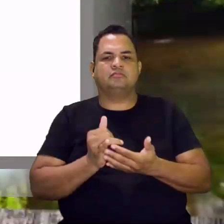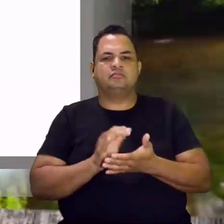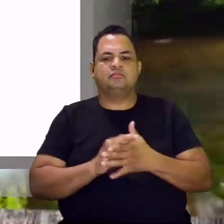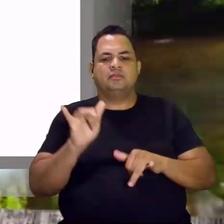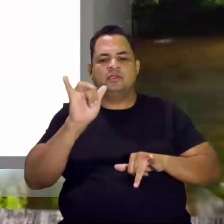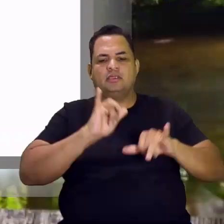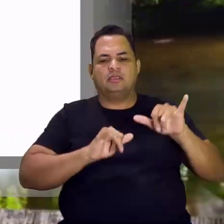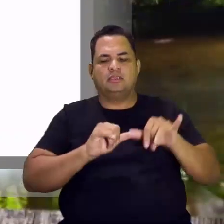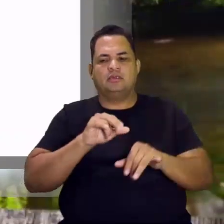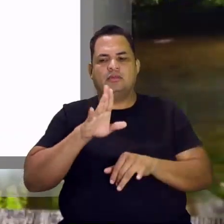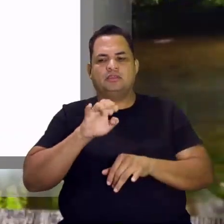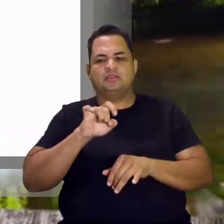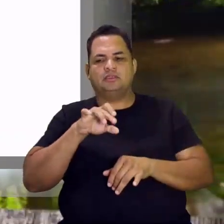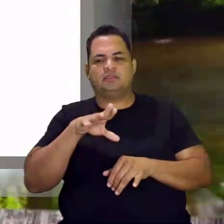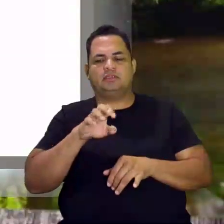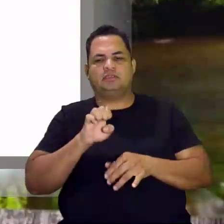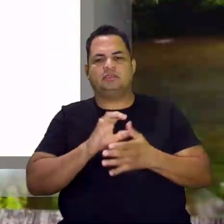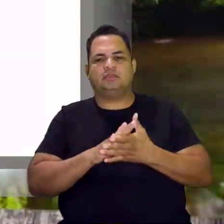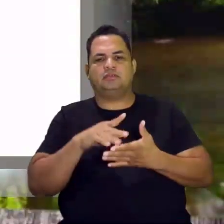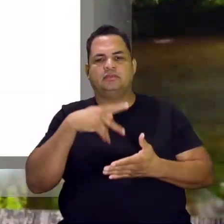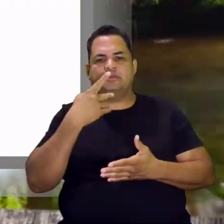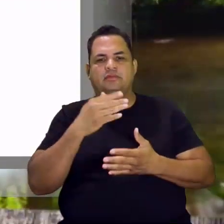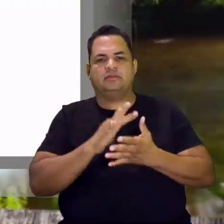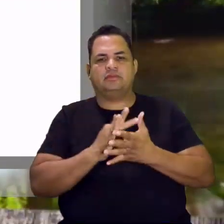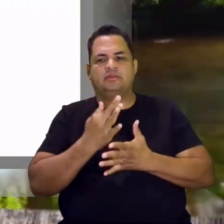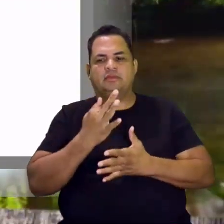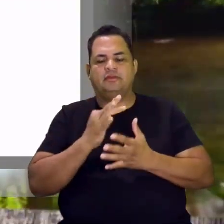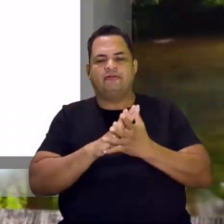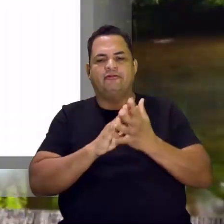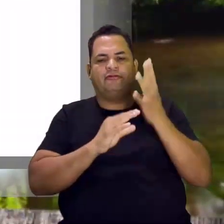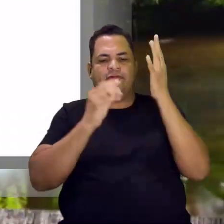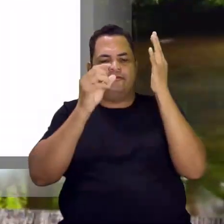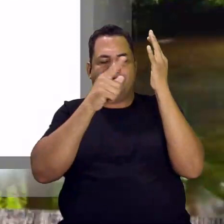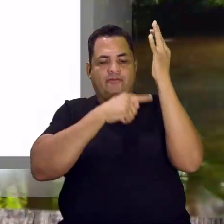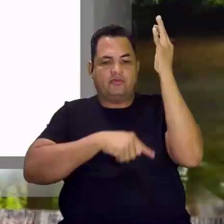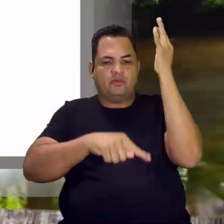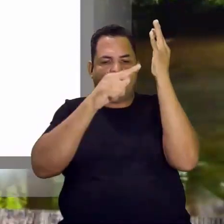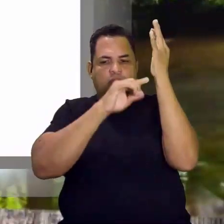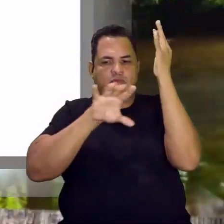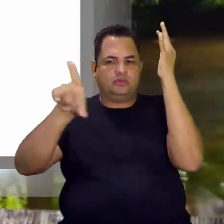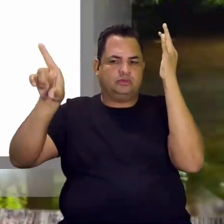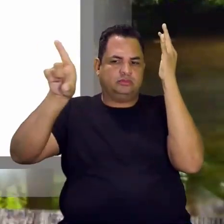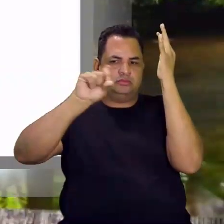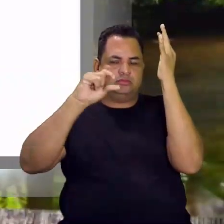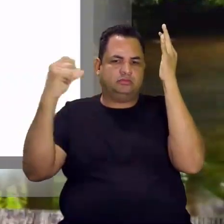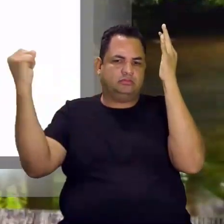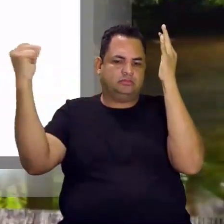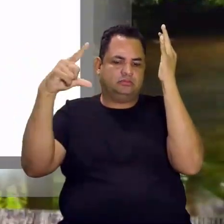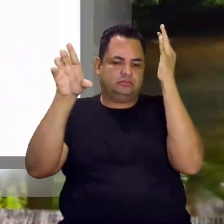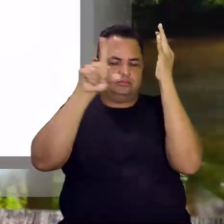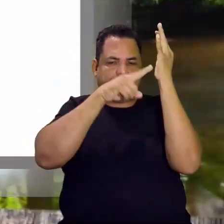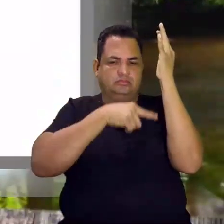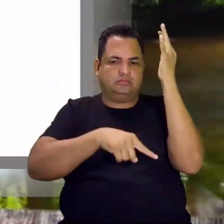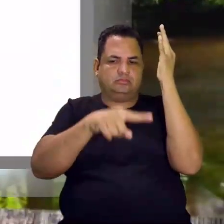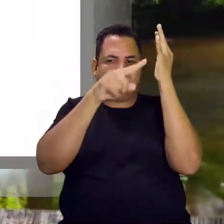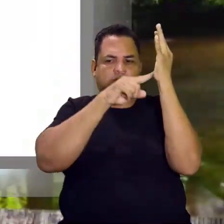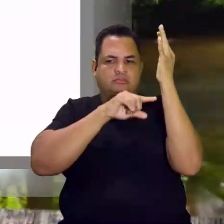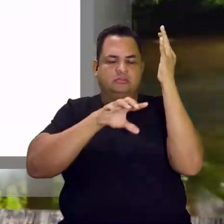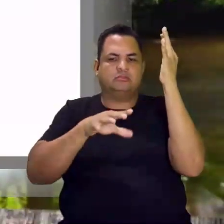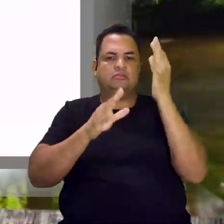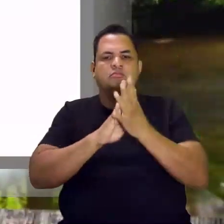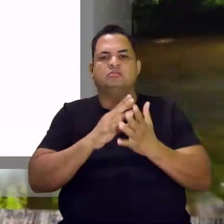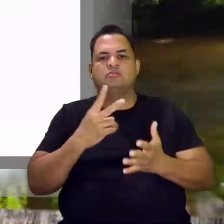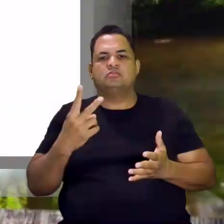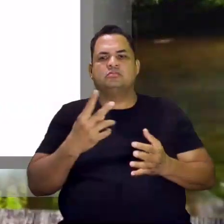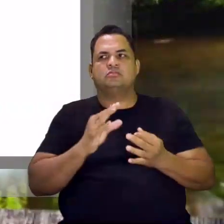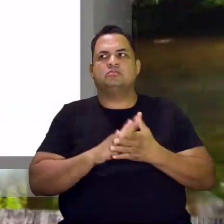quimiossíntese, falamos sobre a fotossíntese, lembra? Professora, lembro. Essas duas,